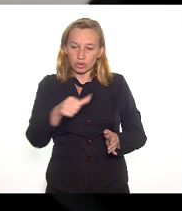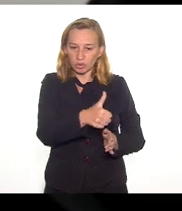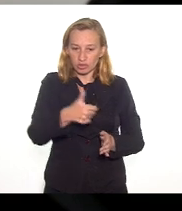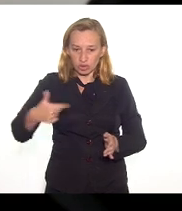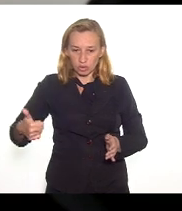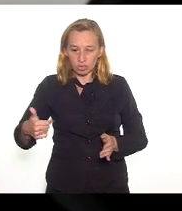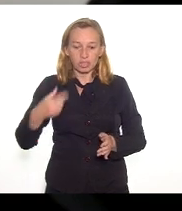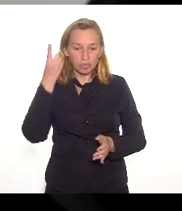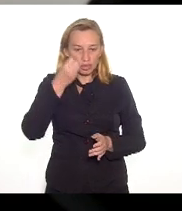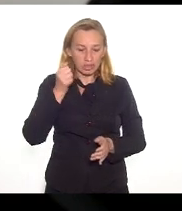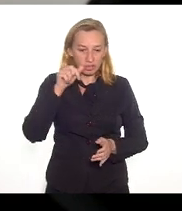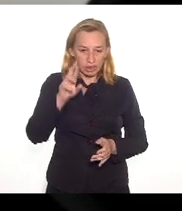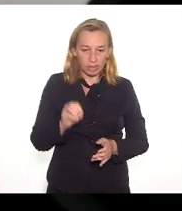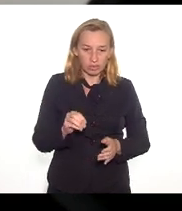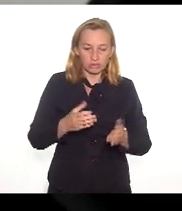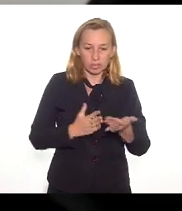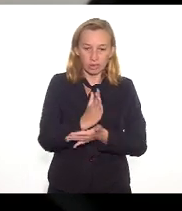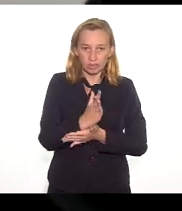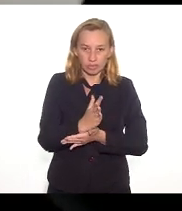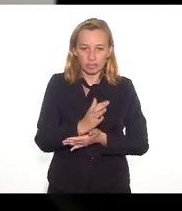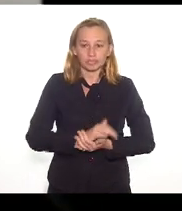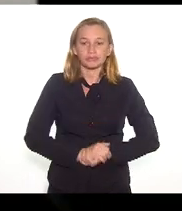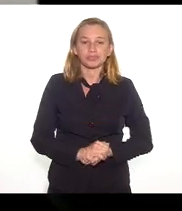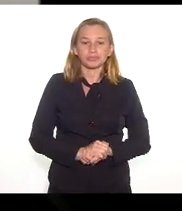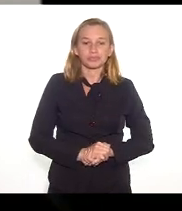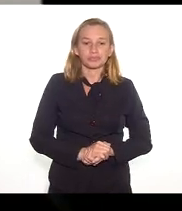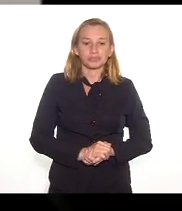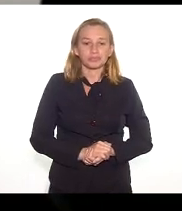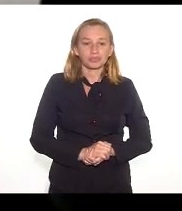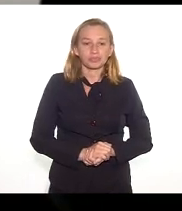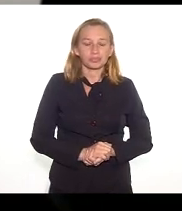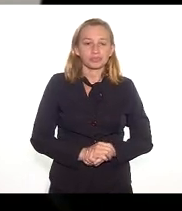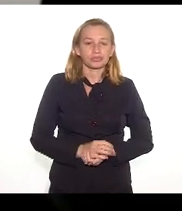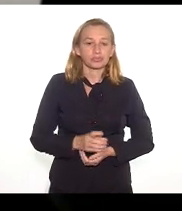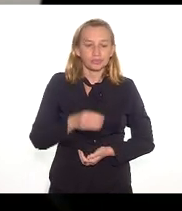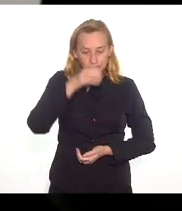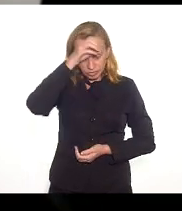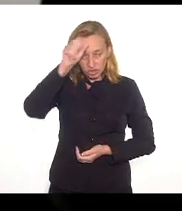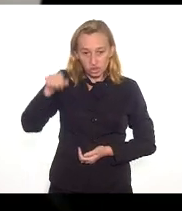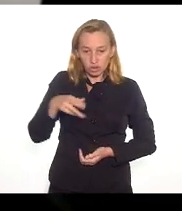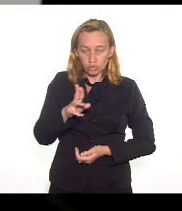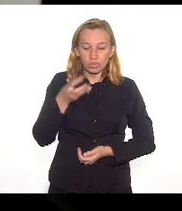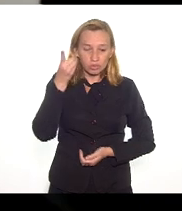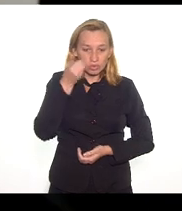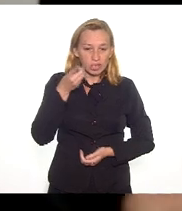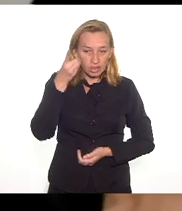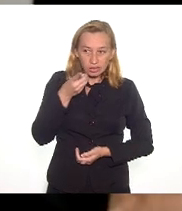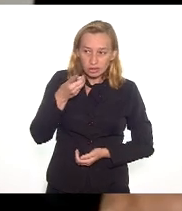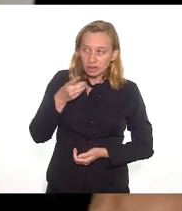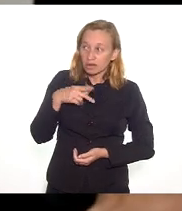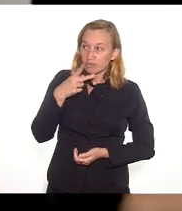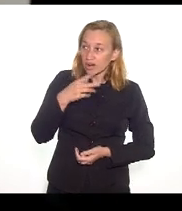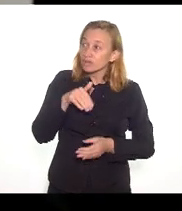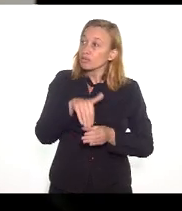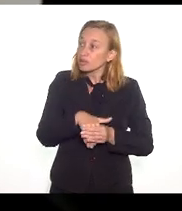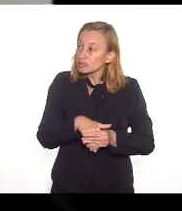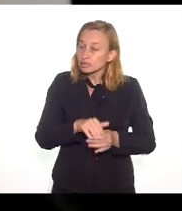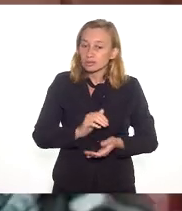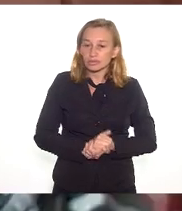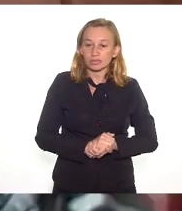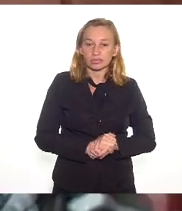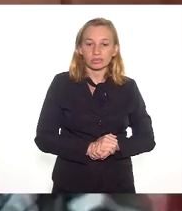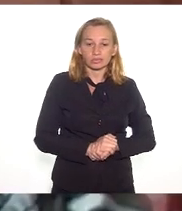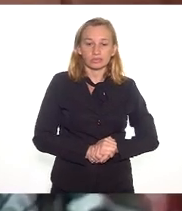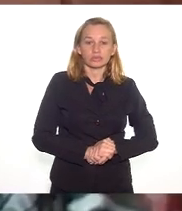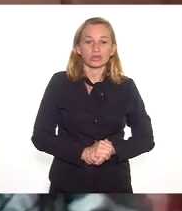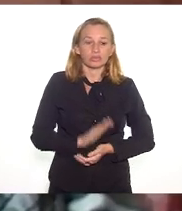588/2021, deputado Léo Vieira. Seus que aprovam a resolução, aprovado. Deputada Tia Ju, para a declaração de voto. Declaração